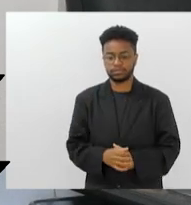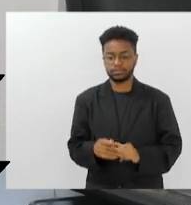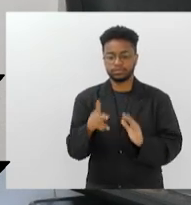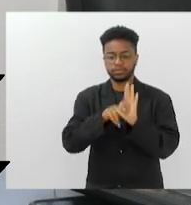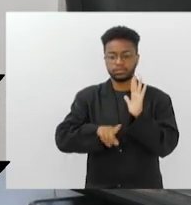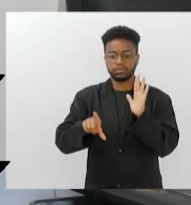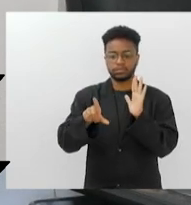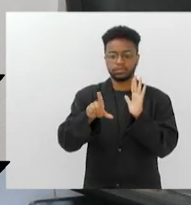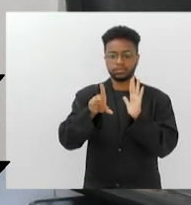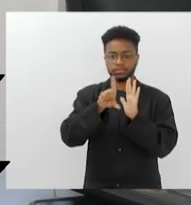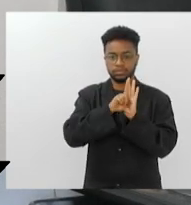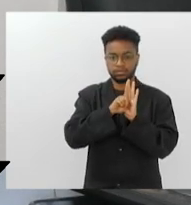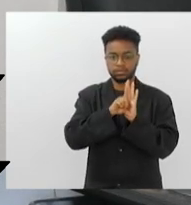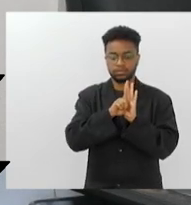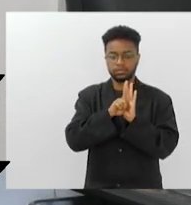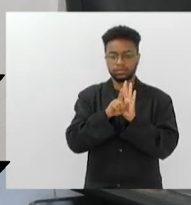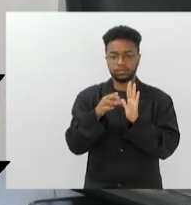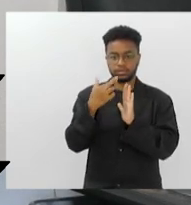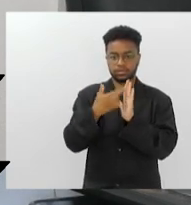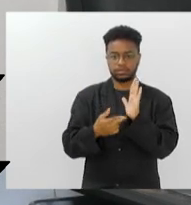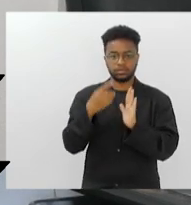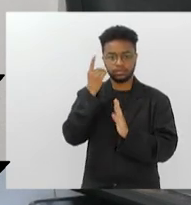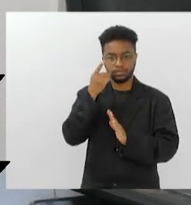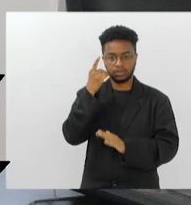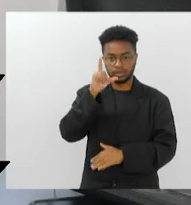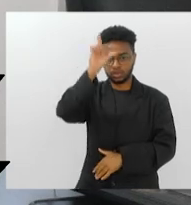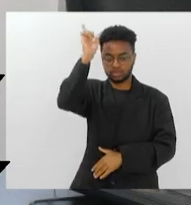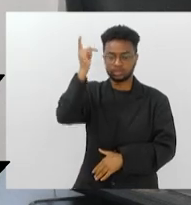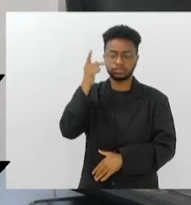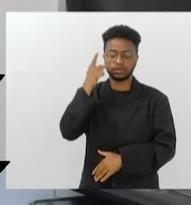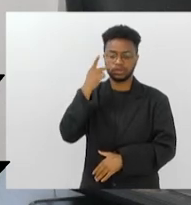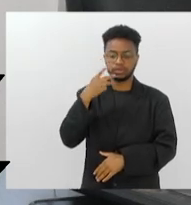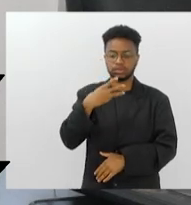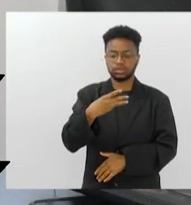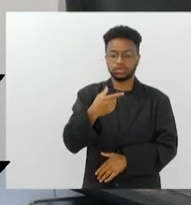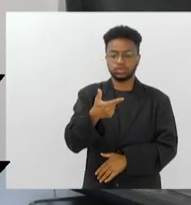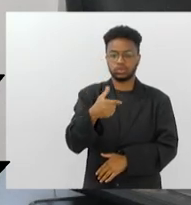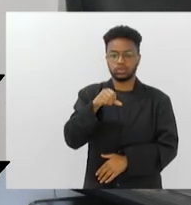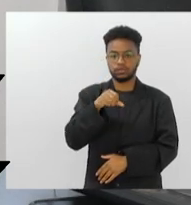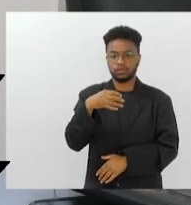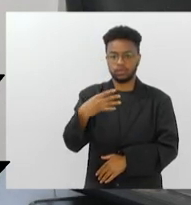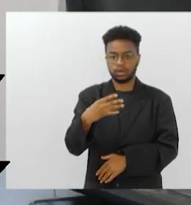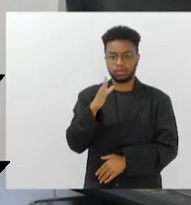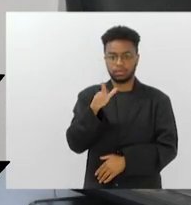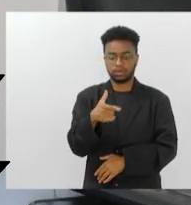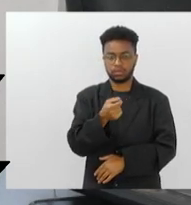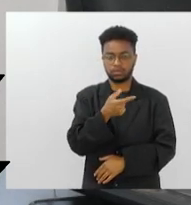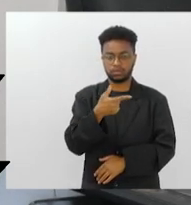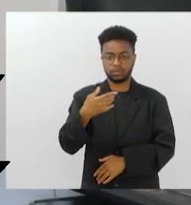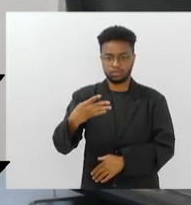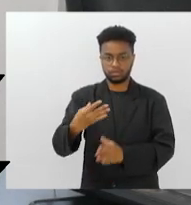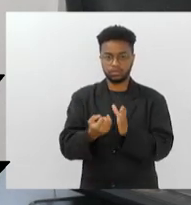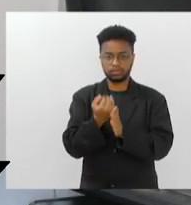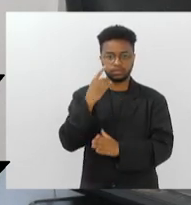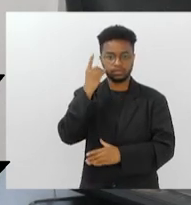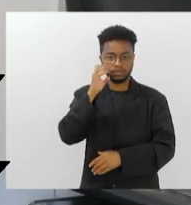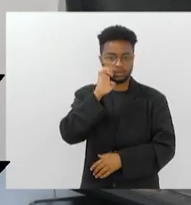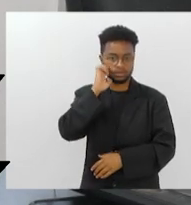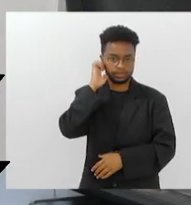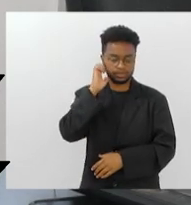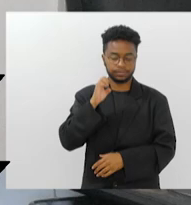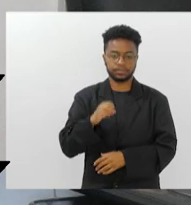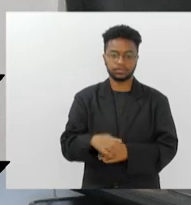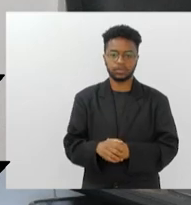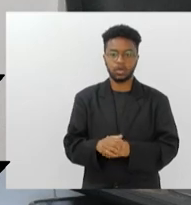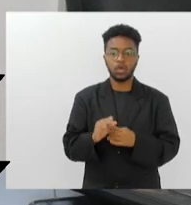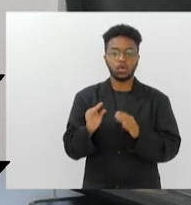projeto de relatoria do deputado Luis Paulo é o projeto de lei 3294 de 24 de autoria da deputada Élica taquim